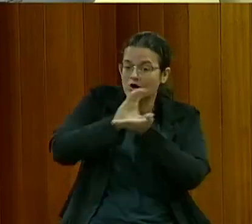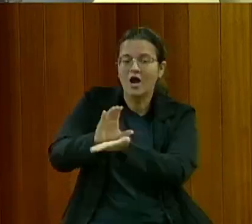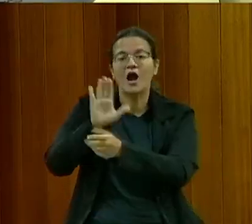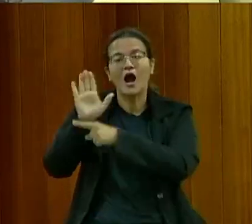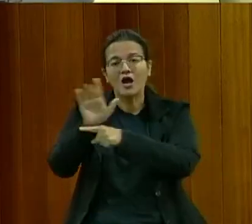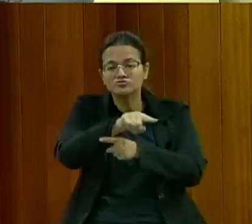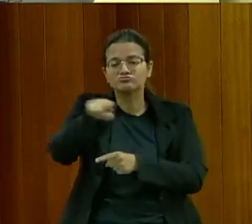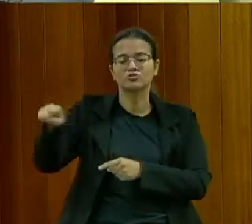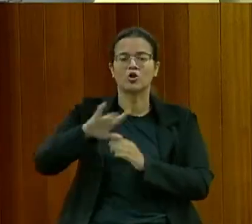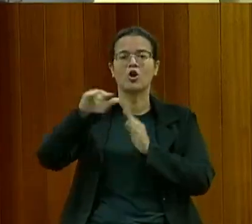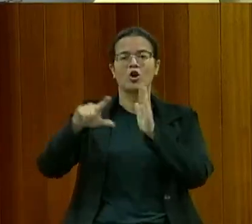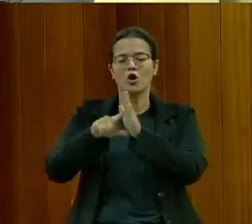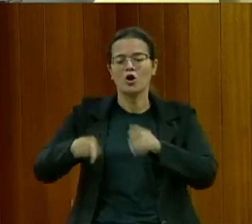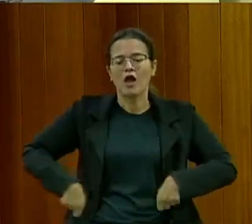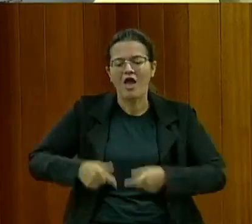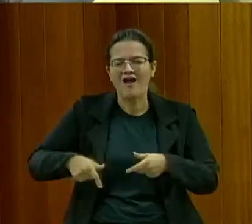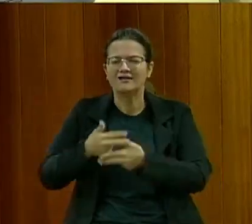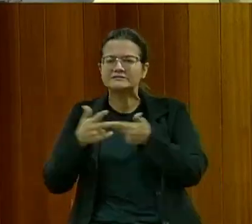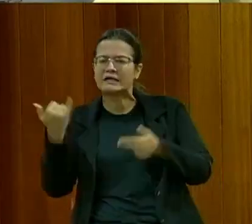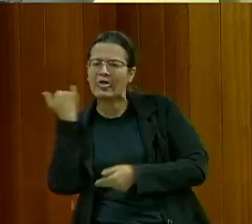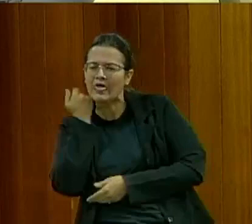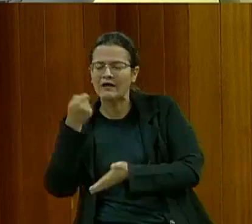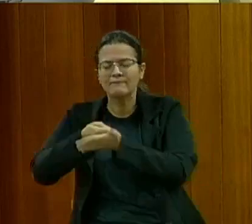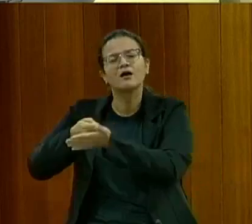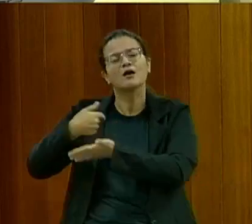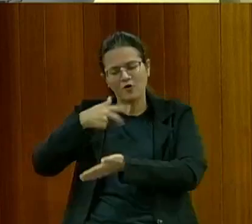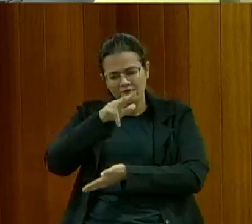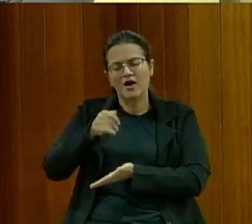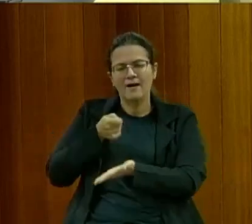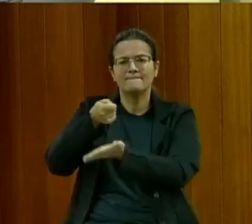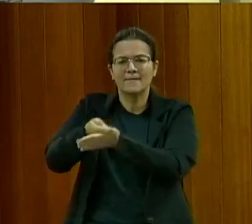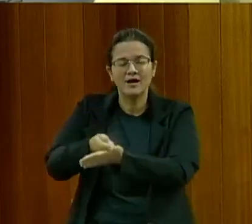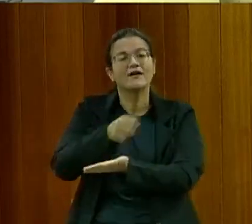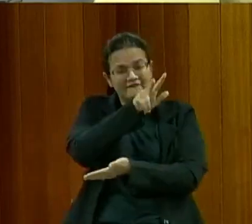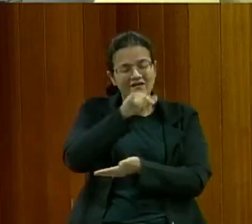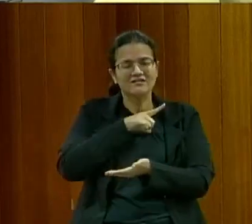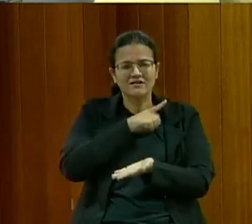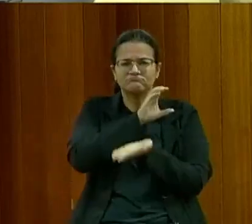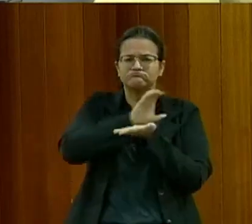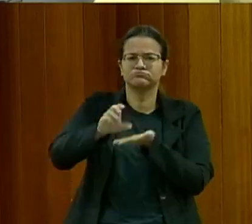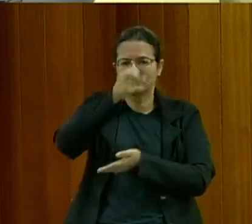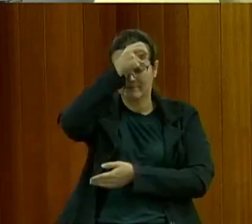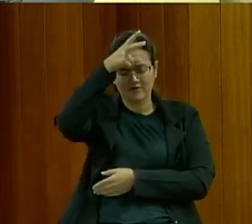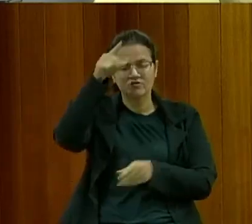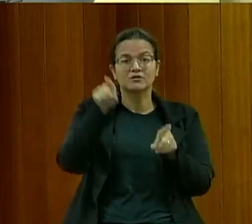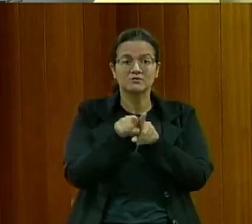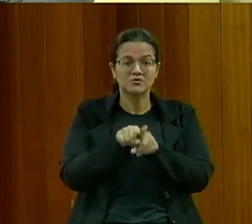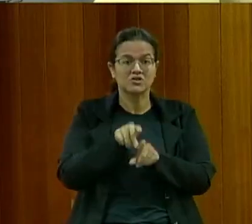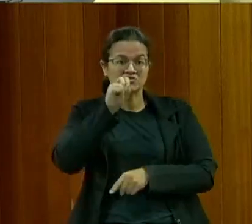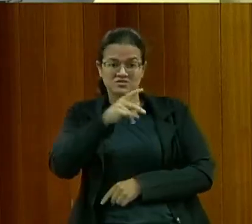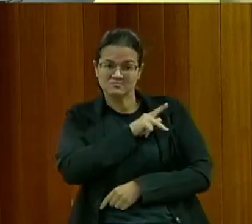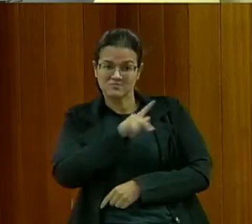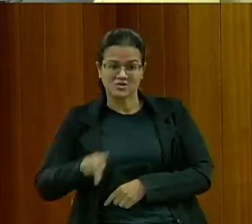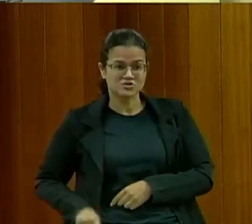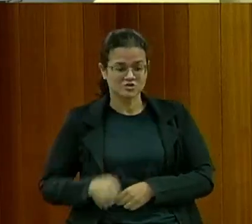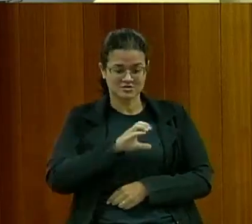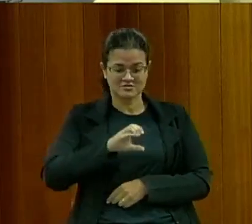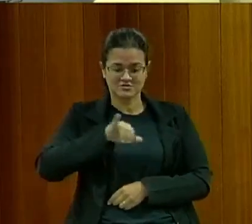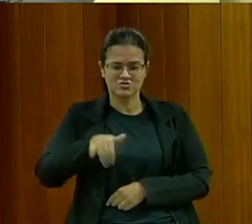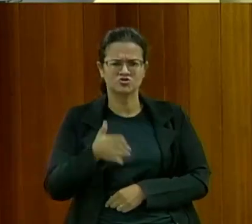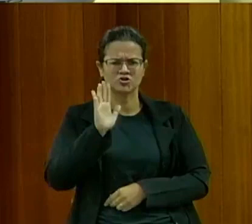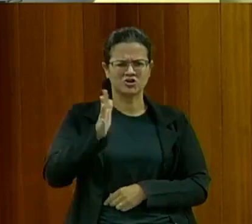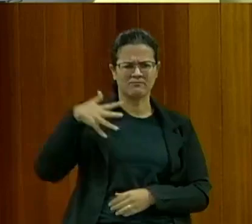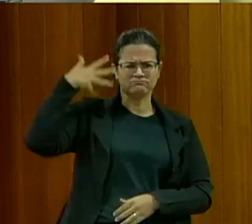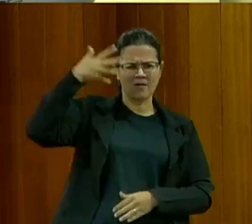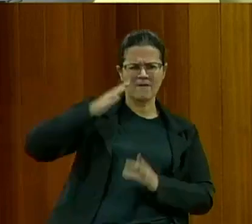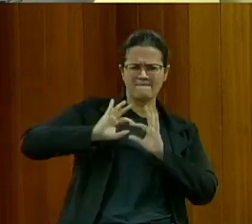tiver lá também, além do incentivo que vai ter. Então, já que o presidente da Comissão de Justiça fez o discurso aí, então, vamos